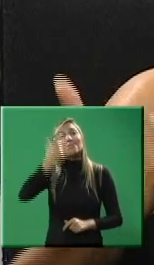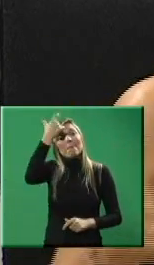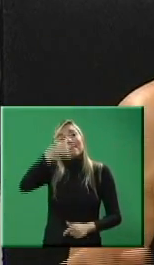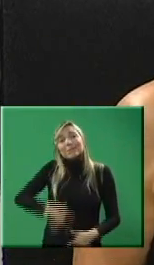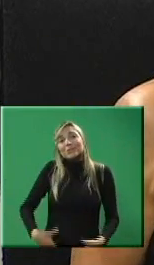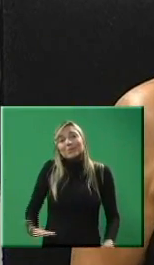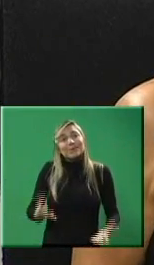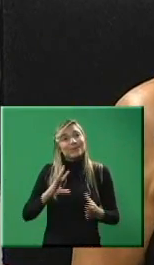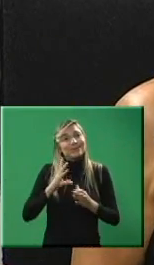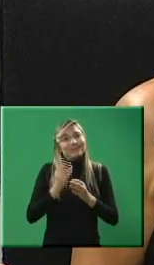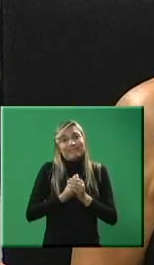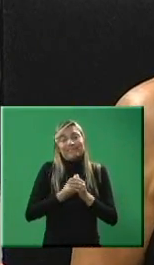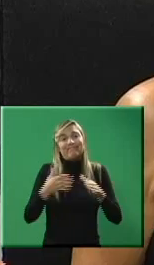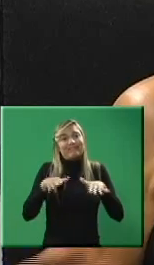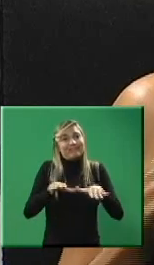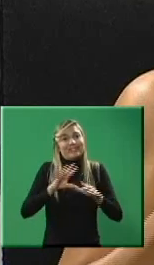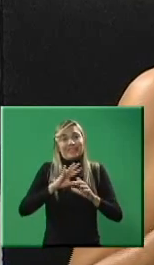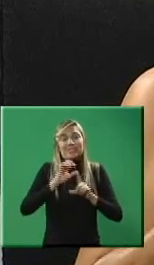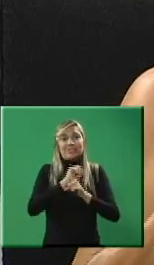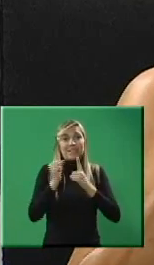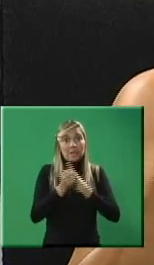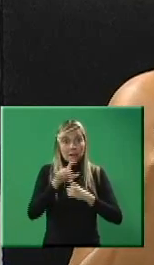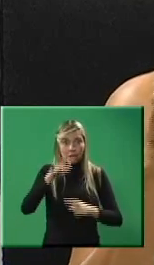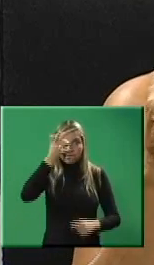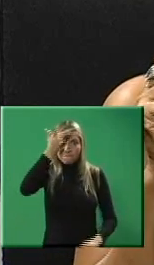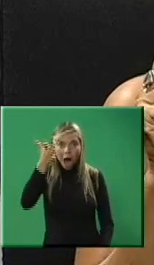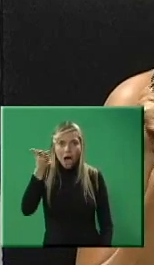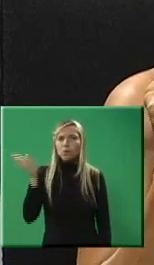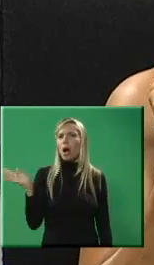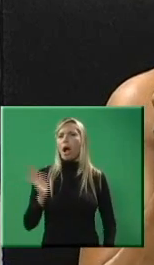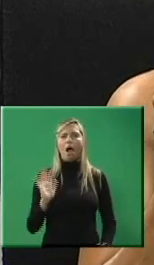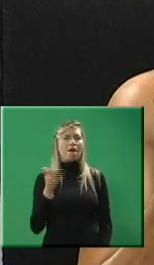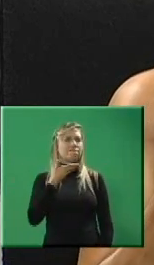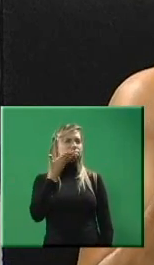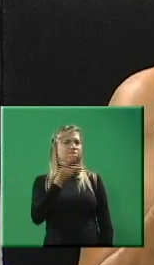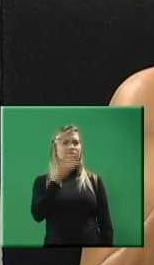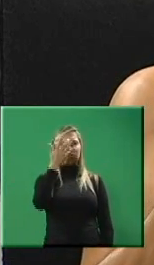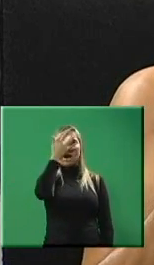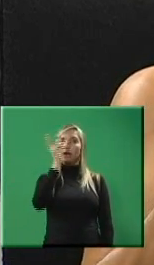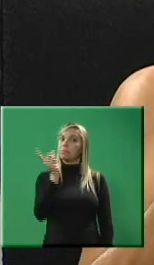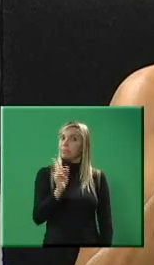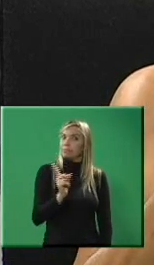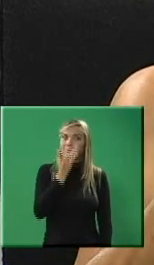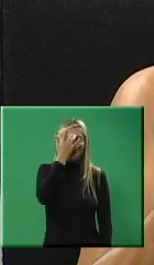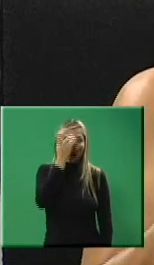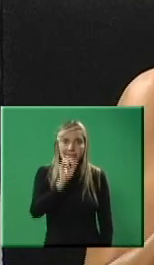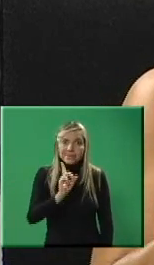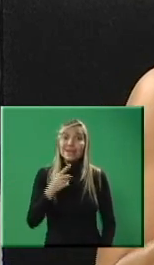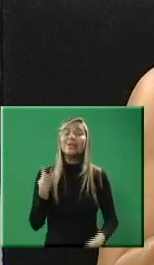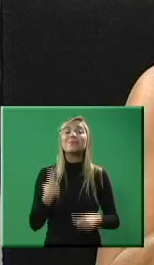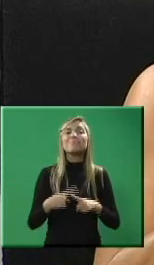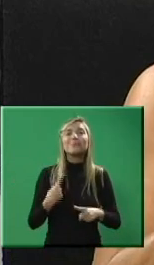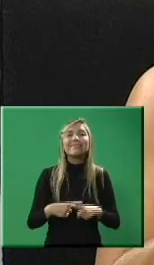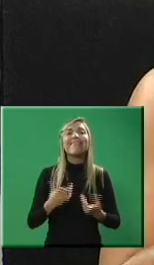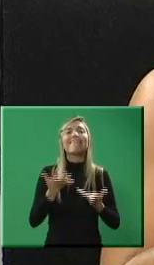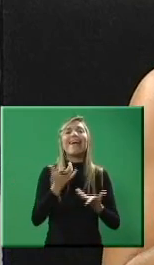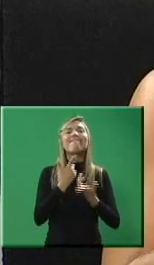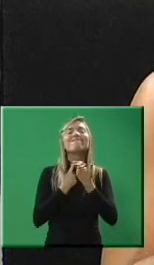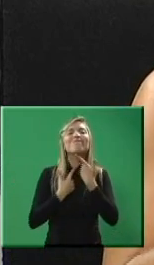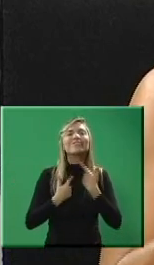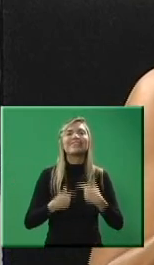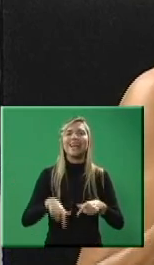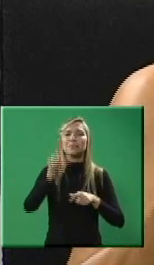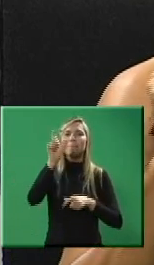espaço enquanto ser humano, não é? E isso não é tarefa fácil, não. Porque, na verdade, nós queremos